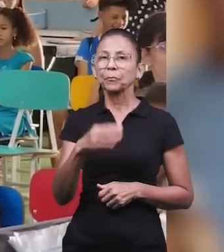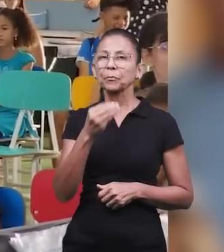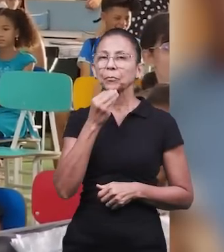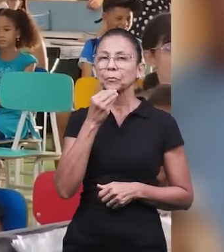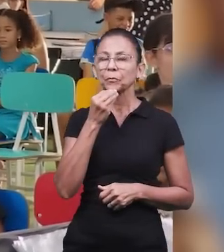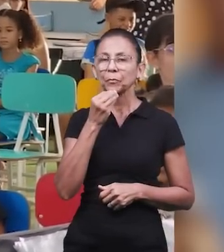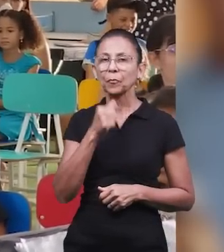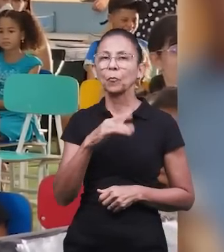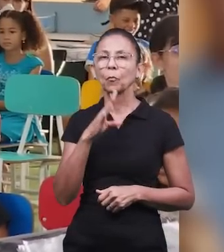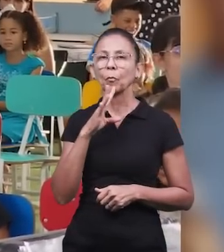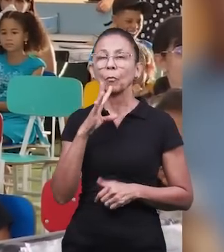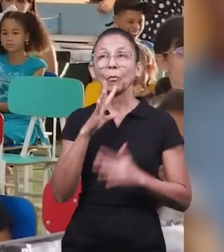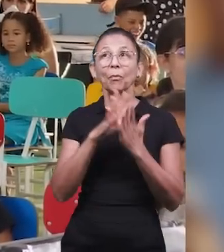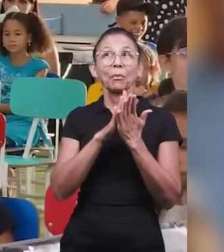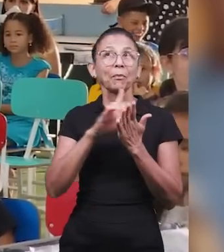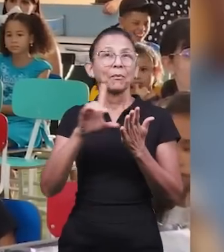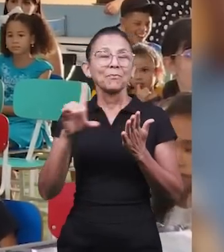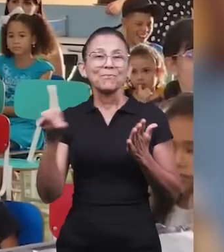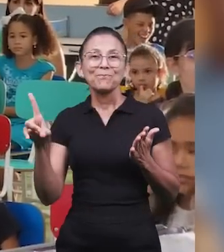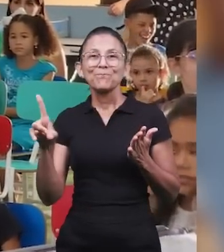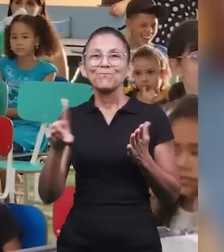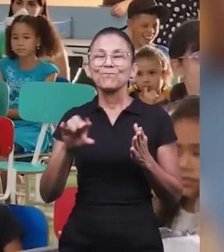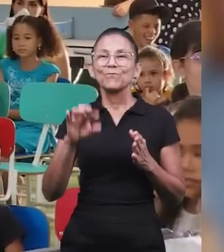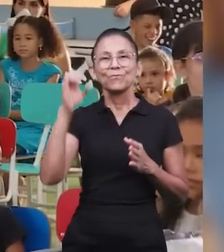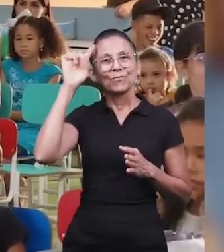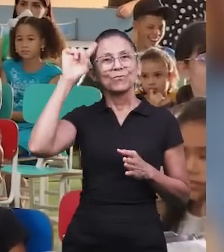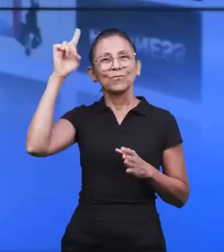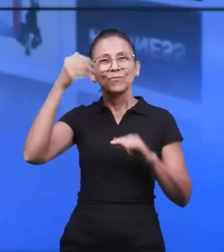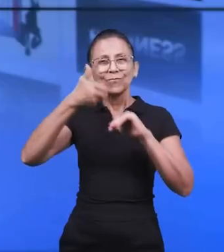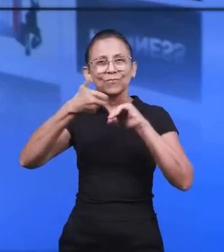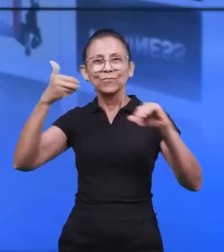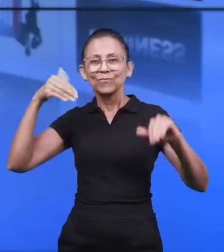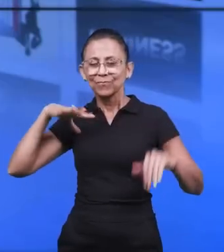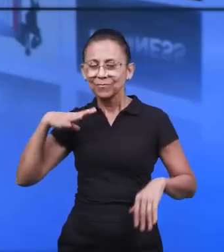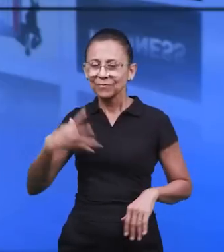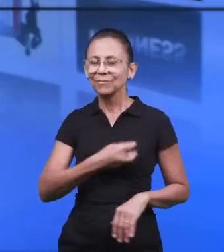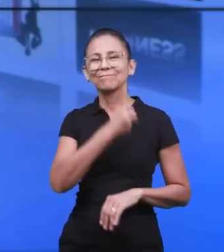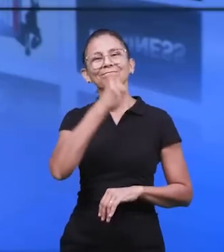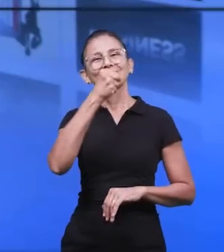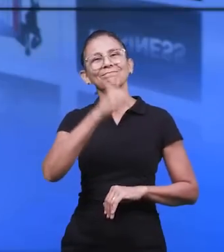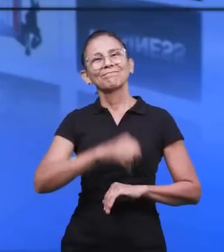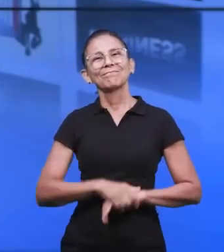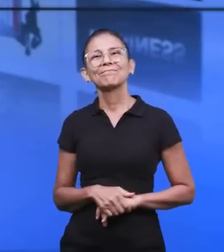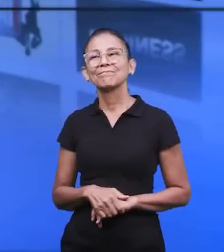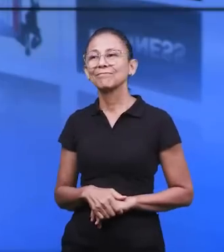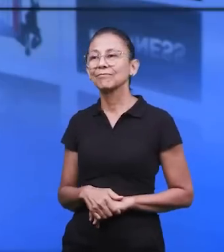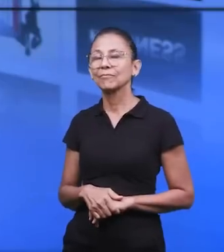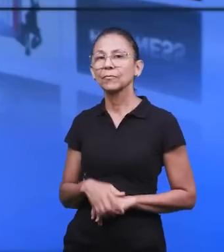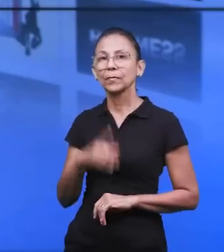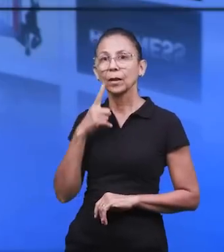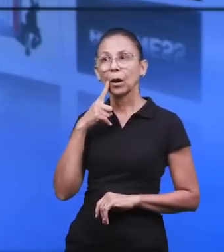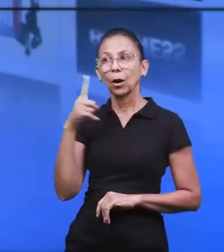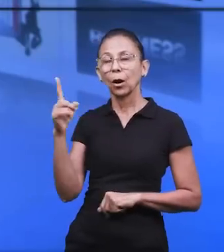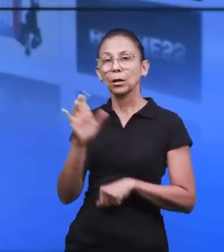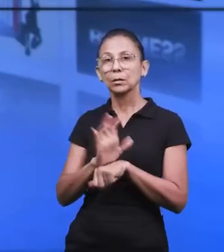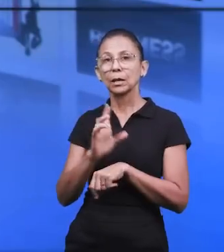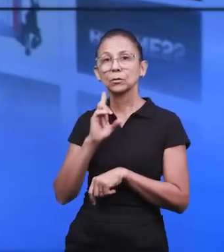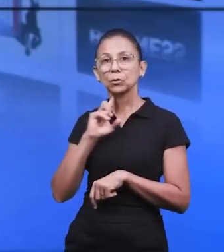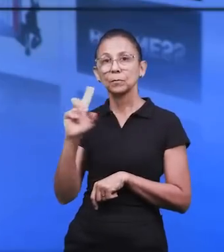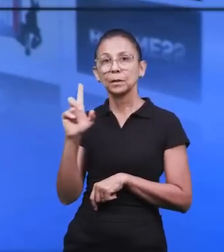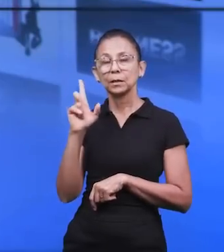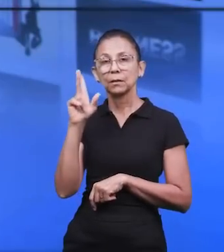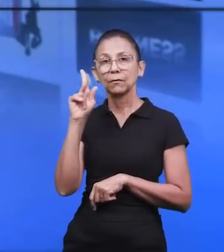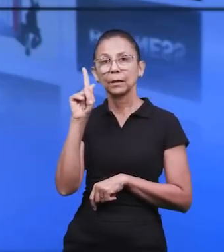do Senhor. Enfim, foi um dia para a salvação. Obrigado, pastor. E agora vamos para Governador Valadares. O nosso